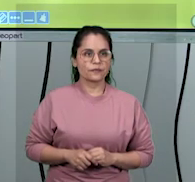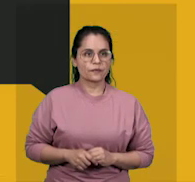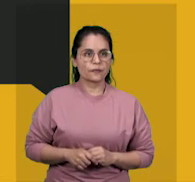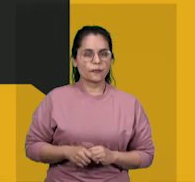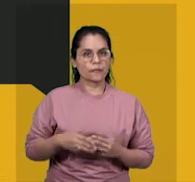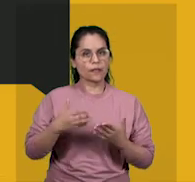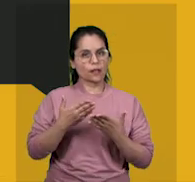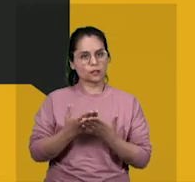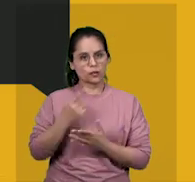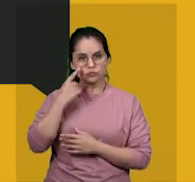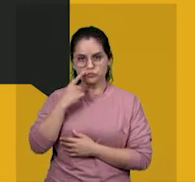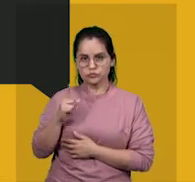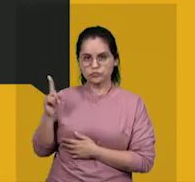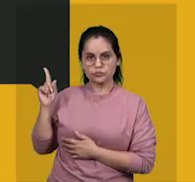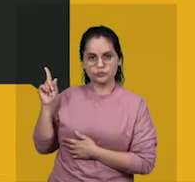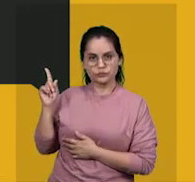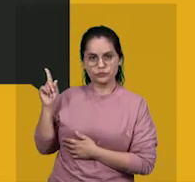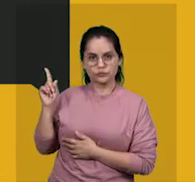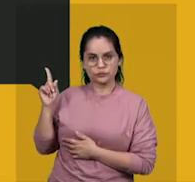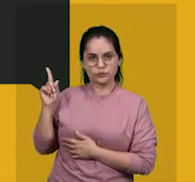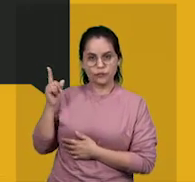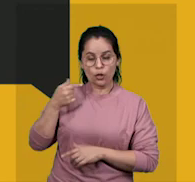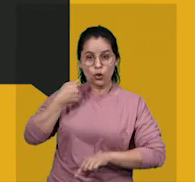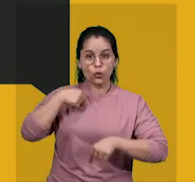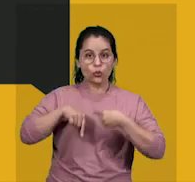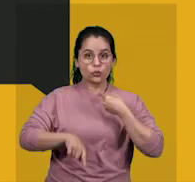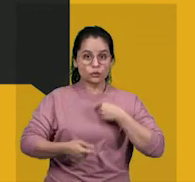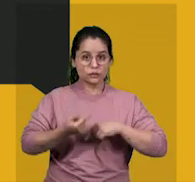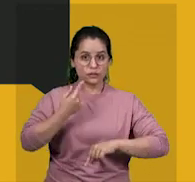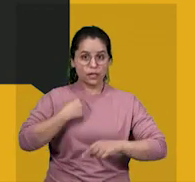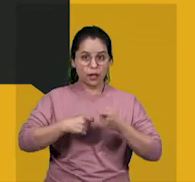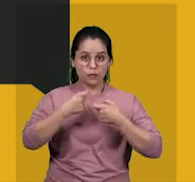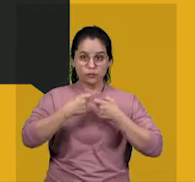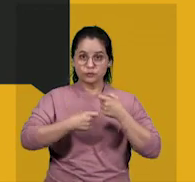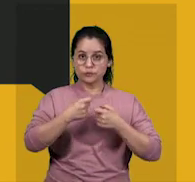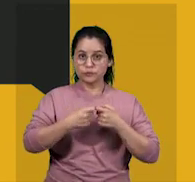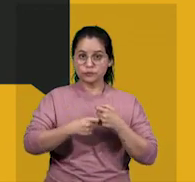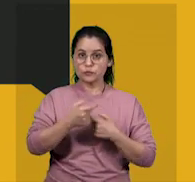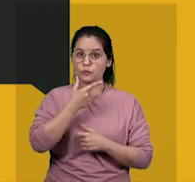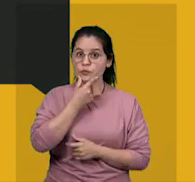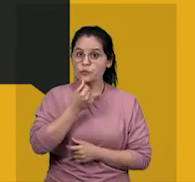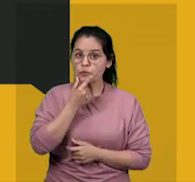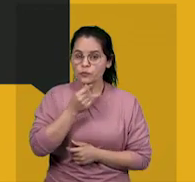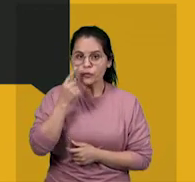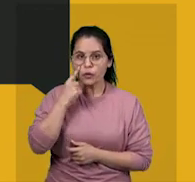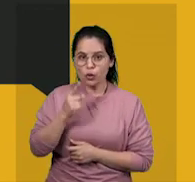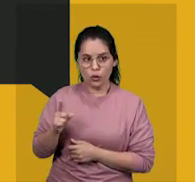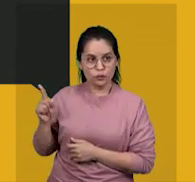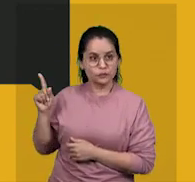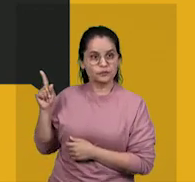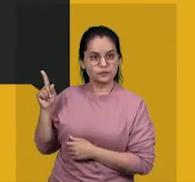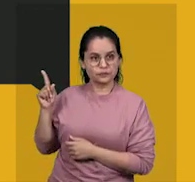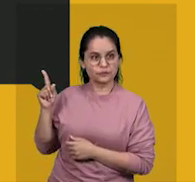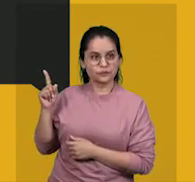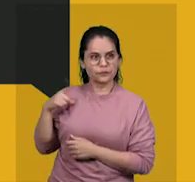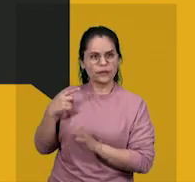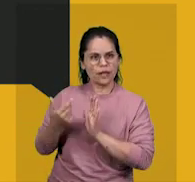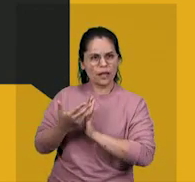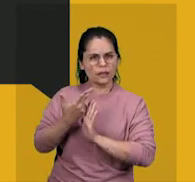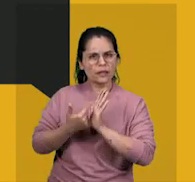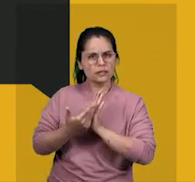Órgãos do sistema reprodutor masculino. Aqui a gente tem um desenho, né, um